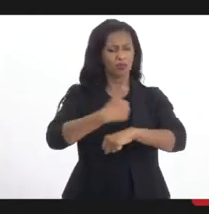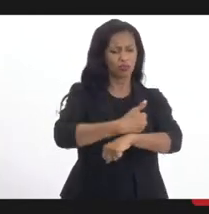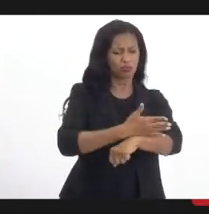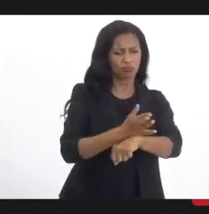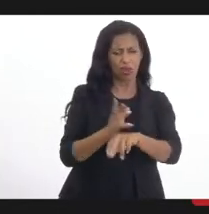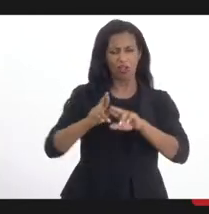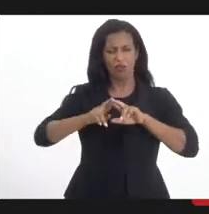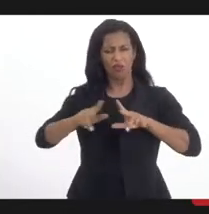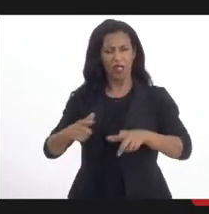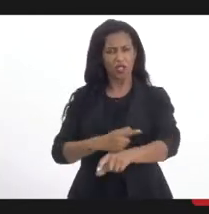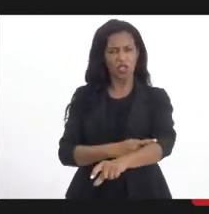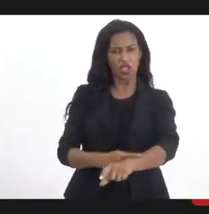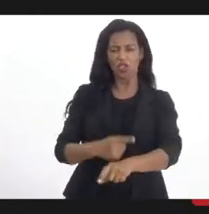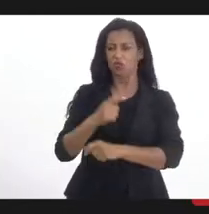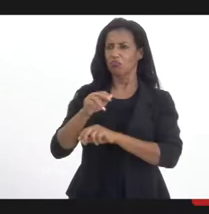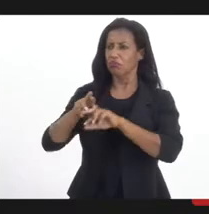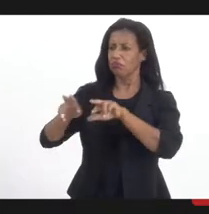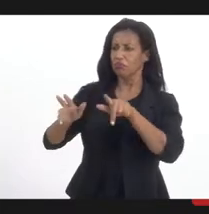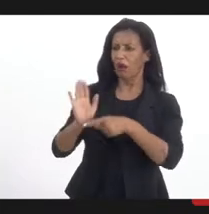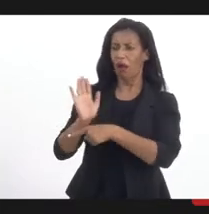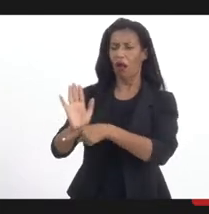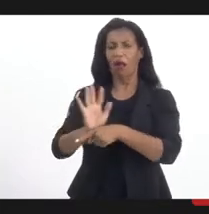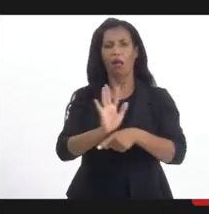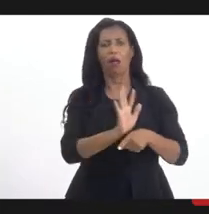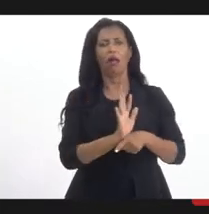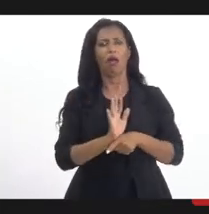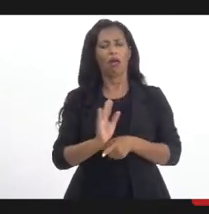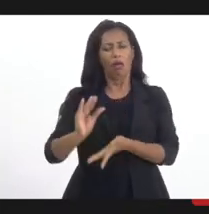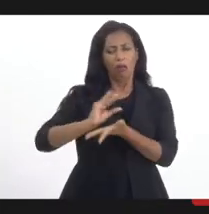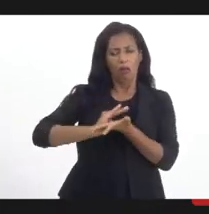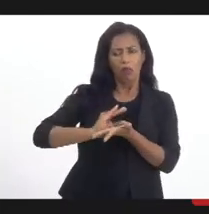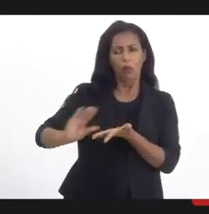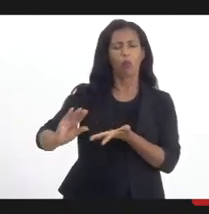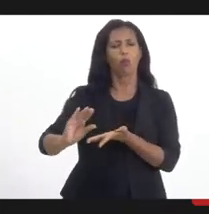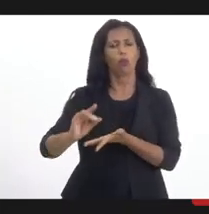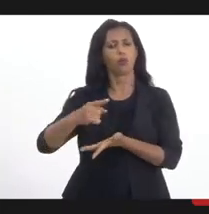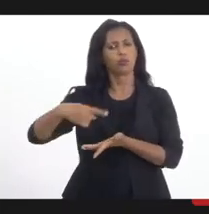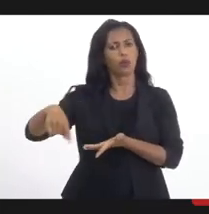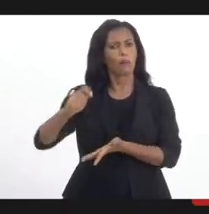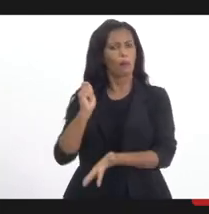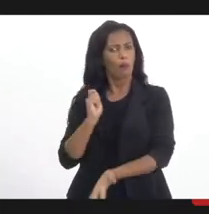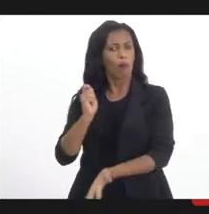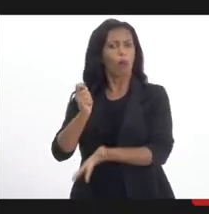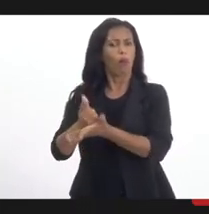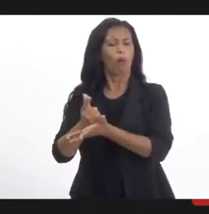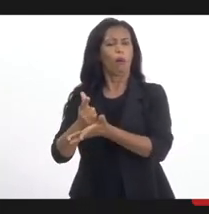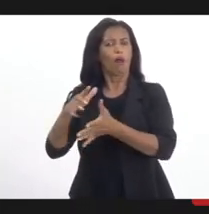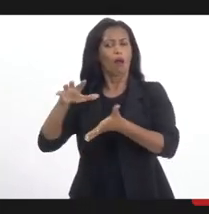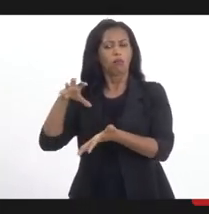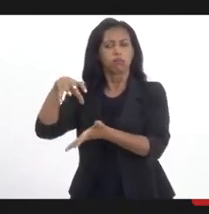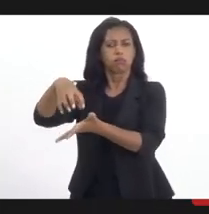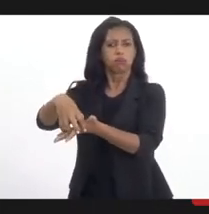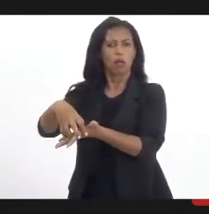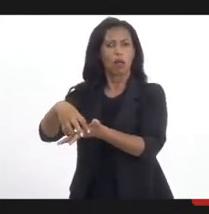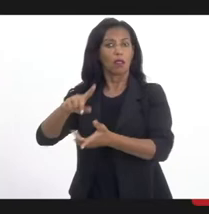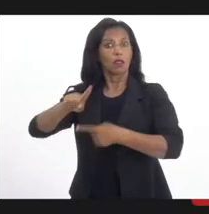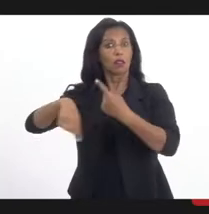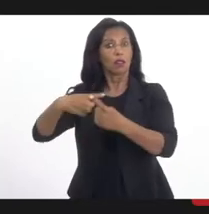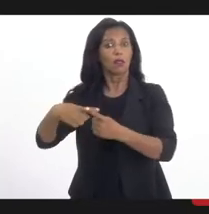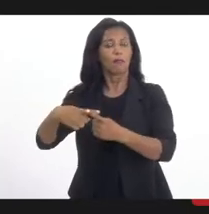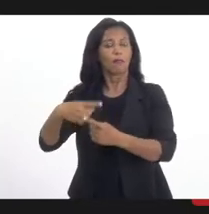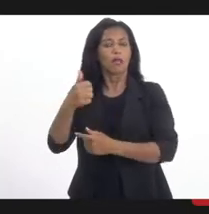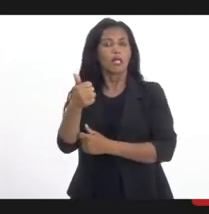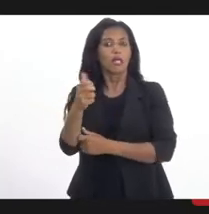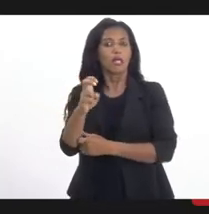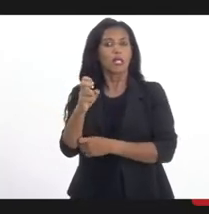gestos concretos, como, por exemplo, a decisão de liberação de recursos para aquisição do campus da UESO depois de 15 anos de